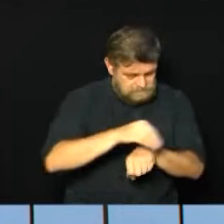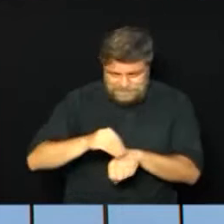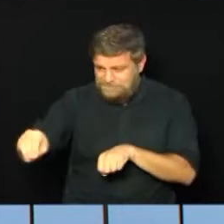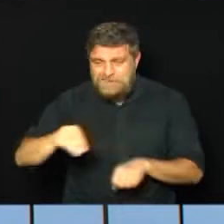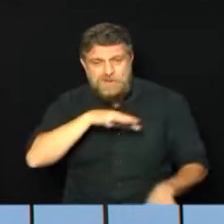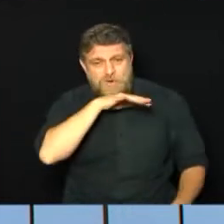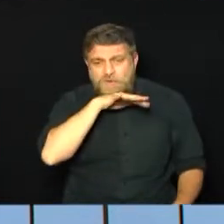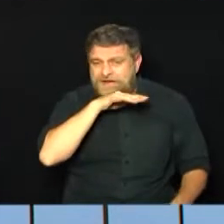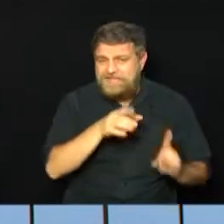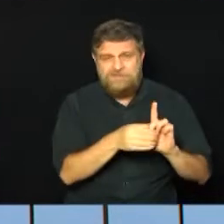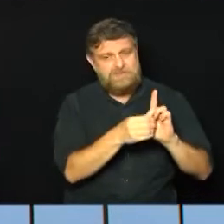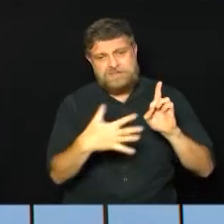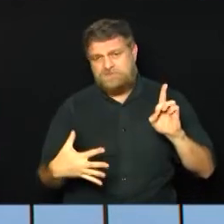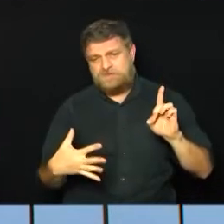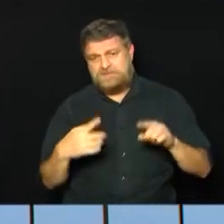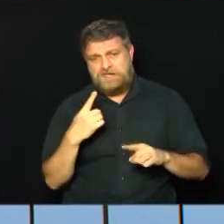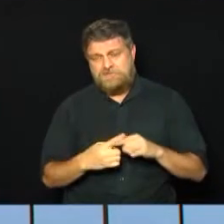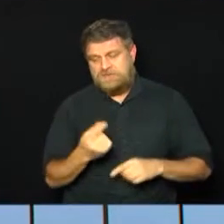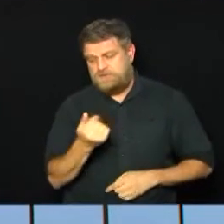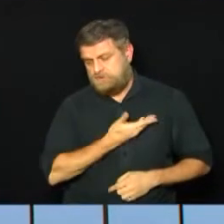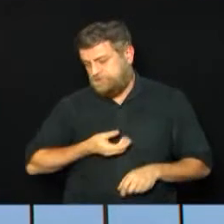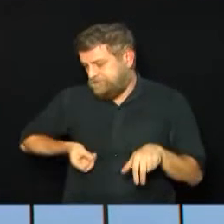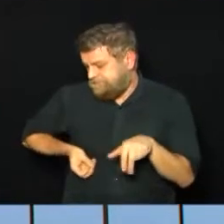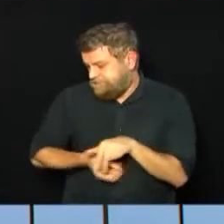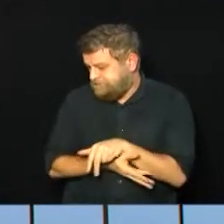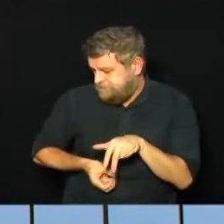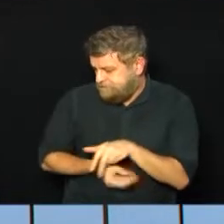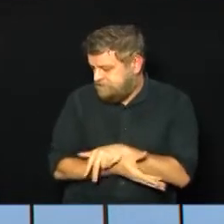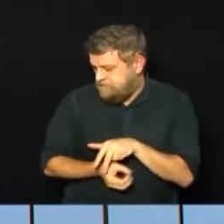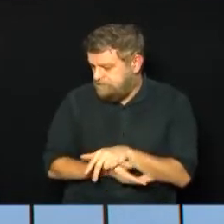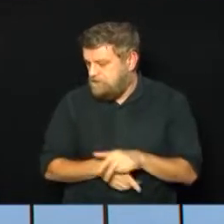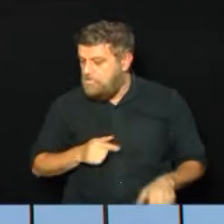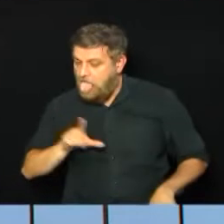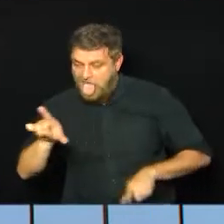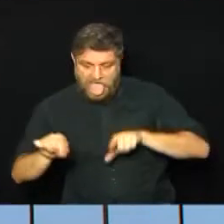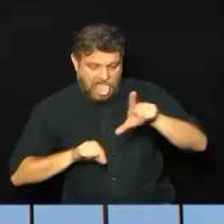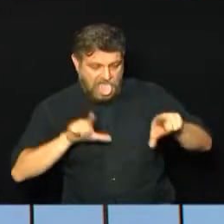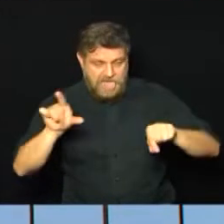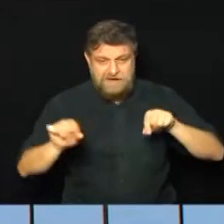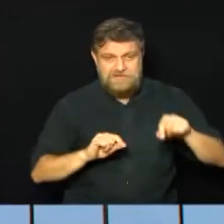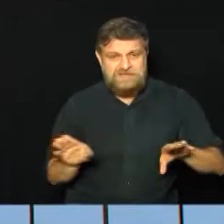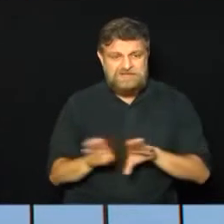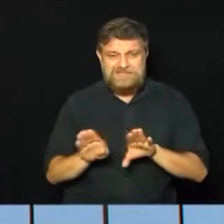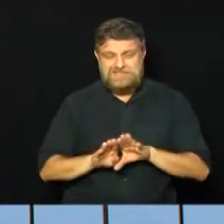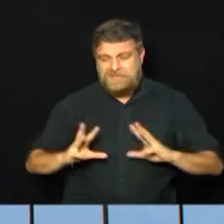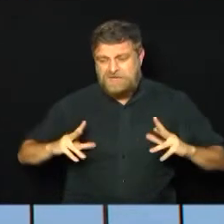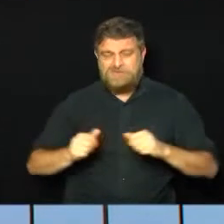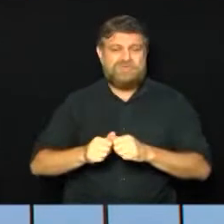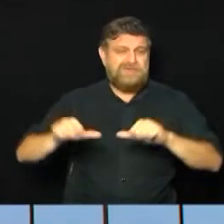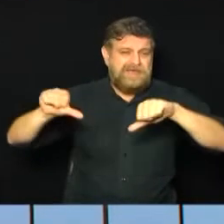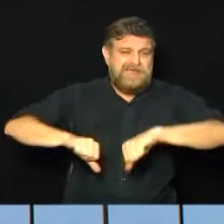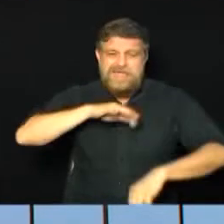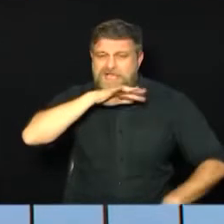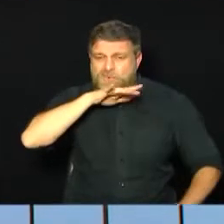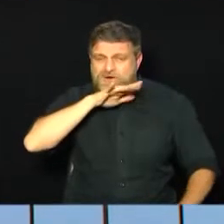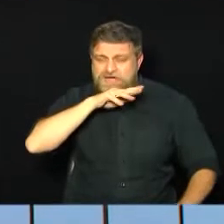péssimo para a democracia. Porque isso favorece corrupção, favorece clientelismo, favorece corporativismo e tudo que é ismo que não presta no Brasil, que causa